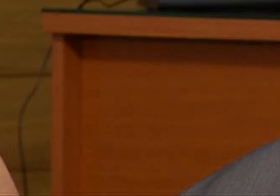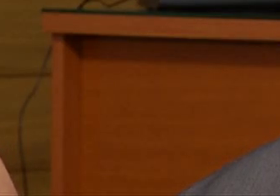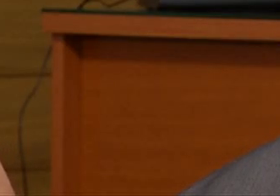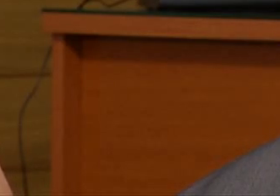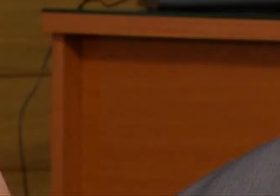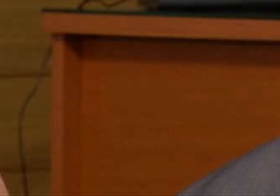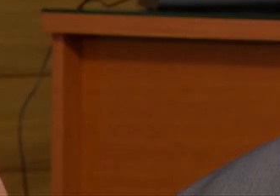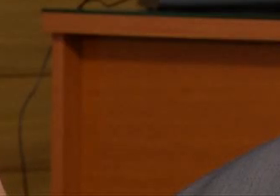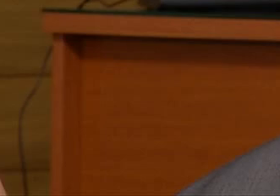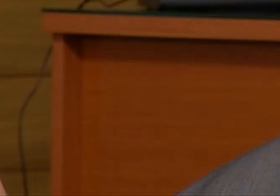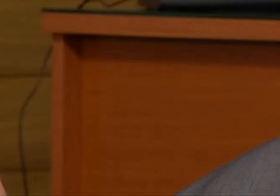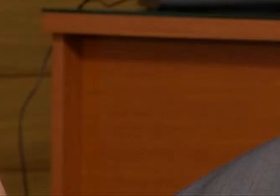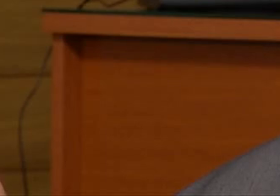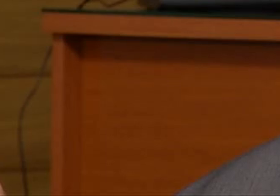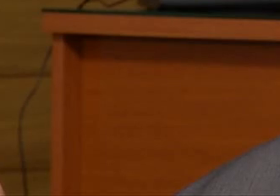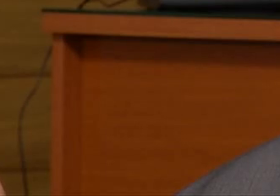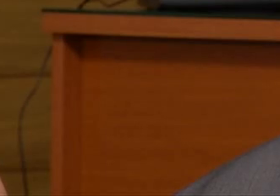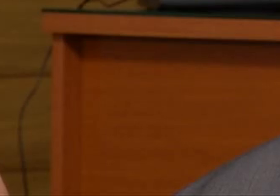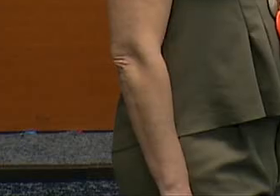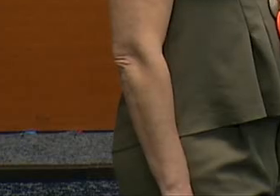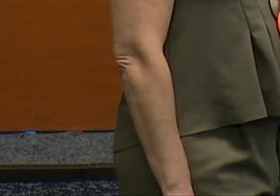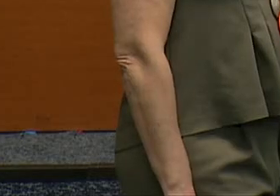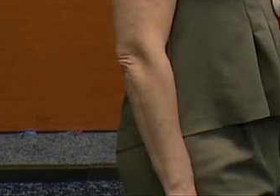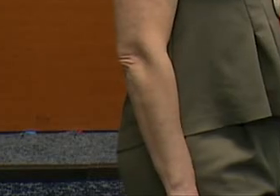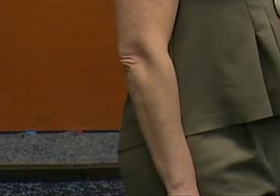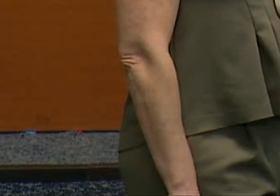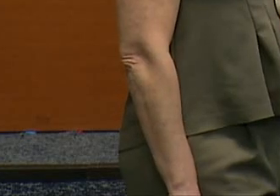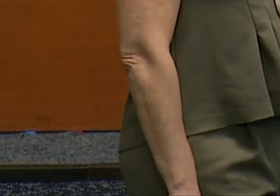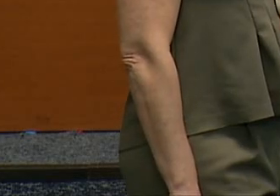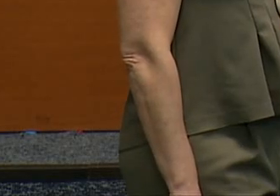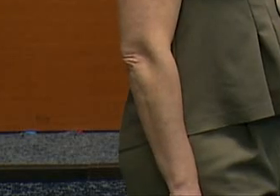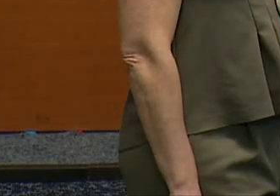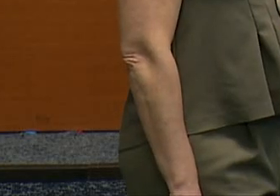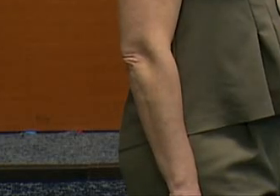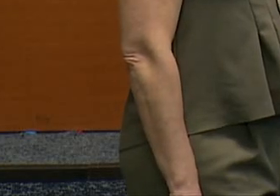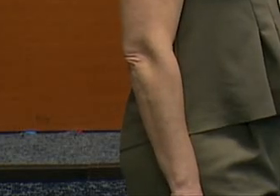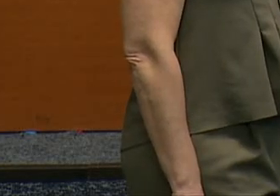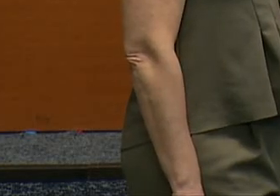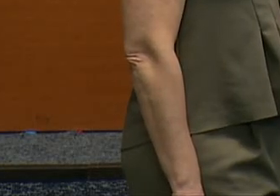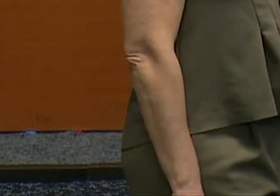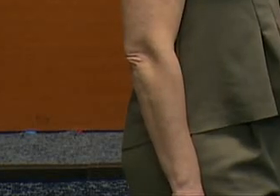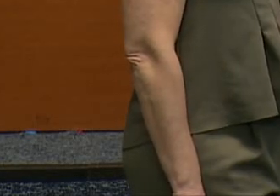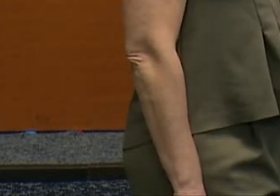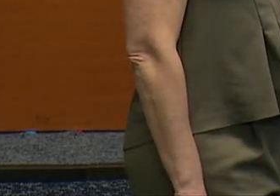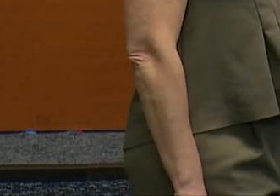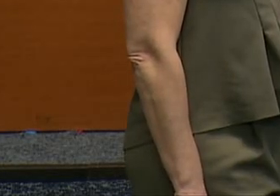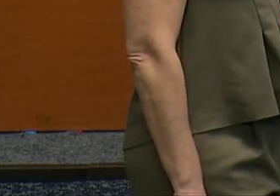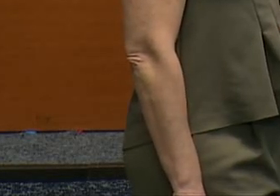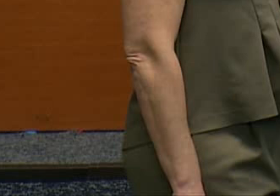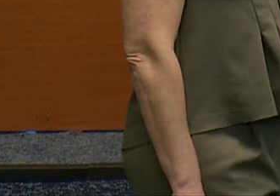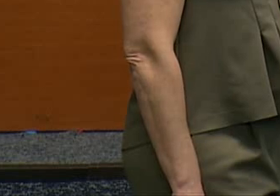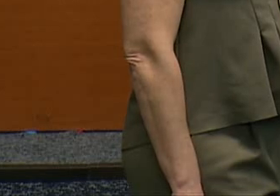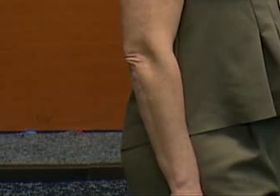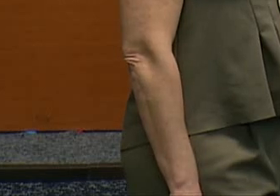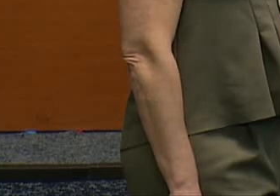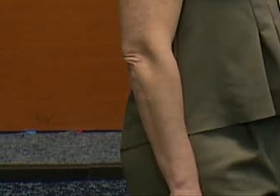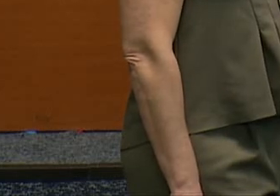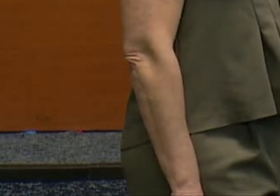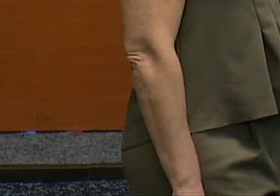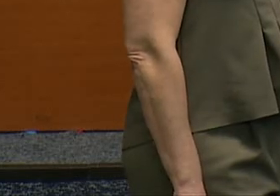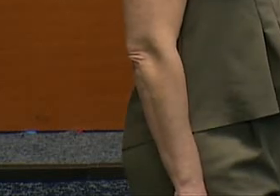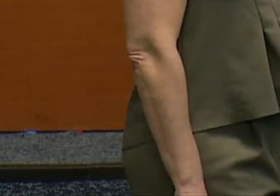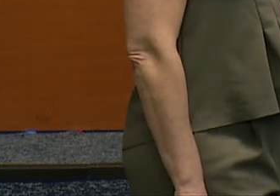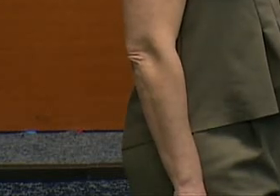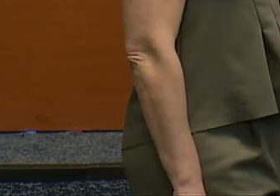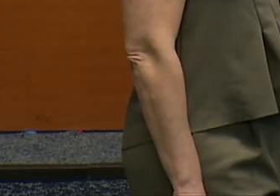conhecimento. Tinha um exame que não se fazia de rotina no nosso serviço, não tinha ainda no SUS, ele estava fazendo a tese de mestrado dele. Ele chegou